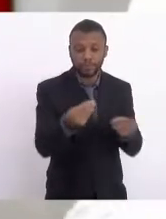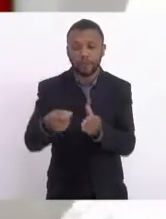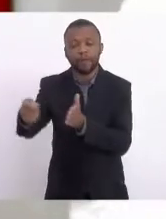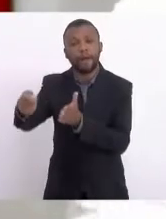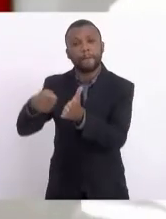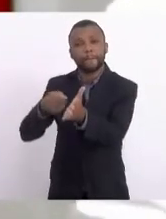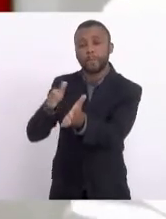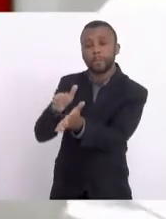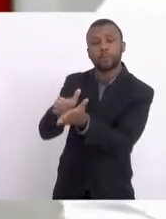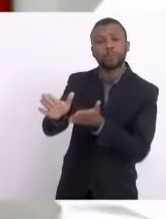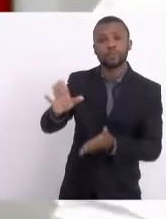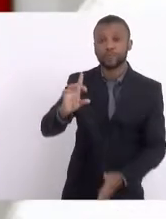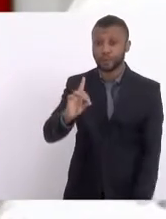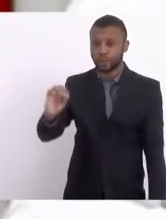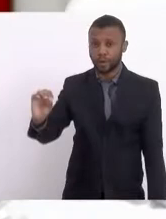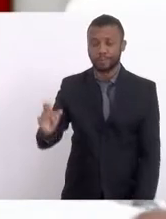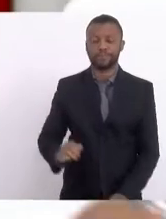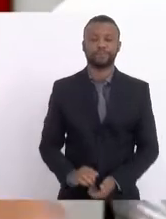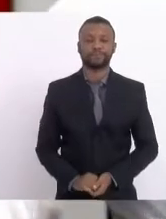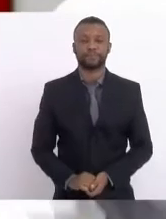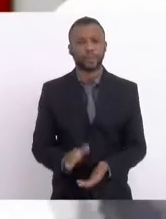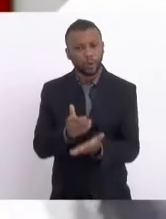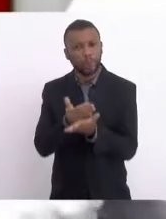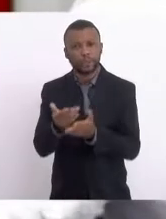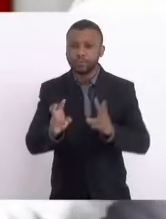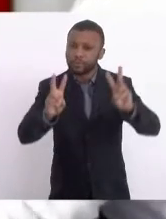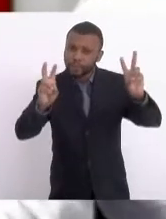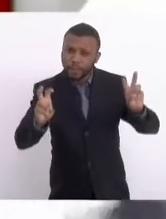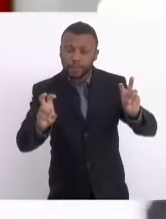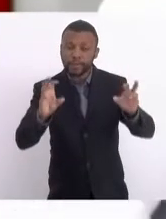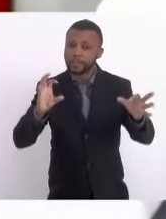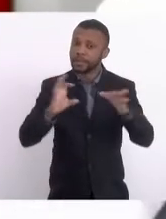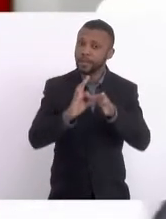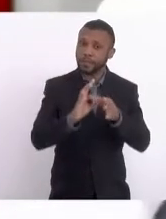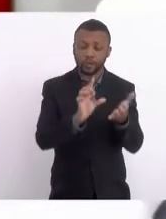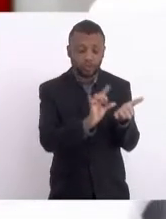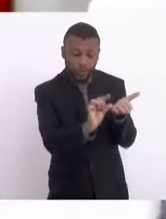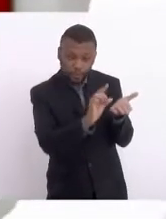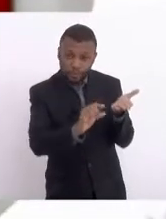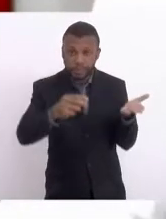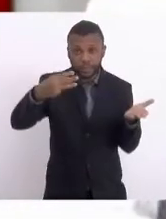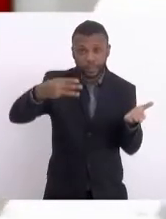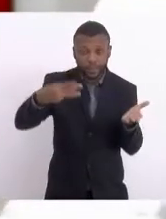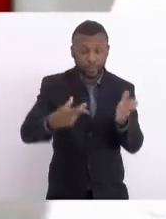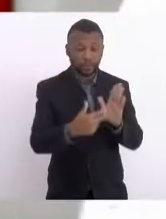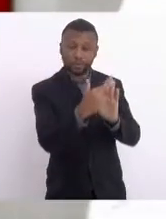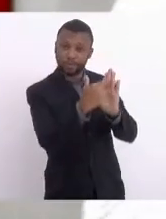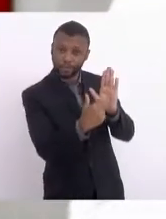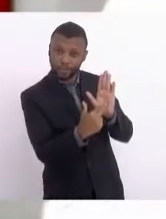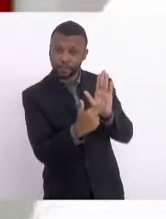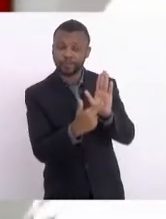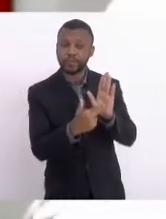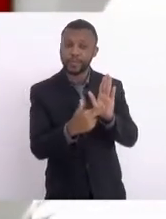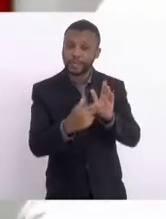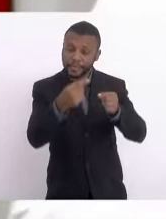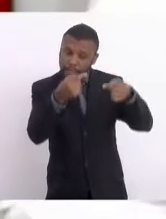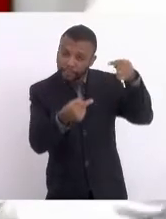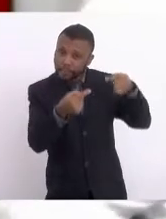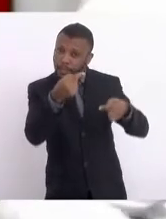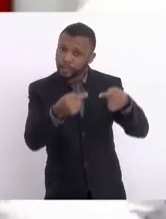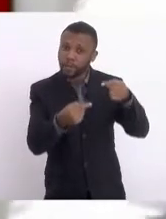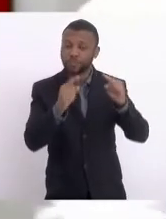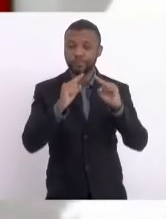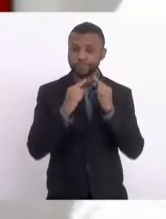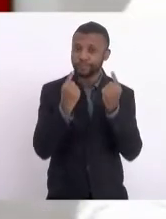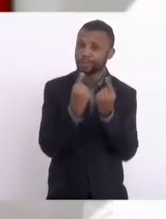publicação. Incluindo a ordem do dia, de acordo com o inciso 3º do artigo 47 do Regimento Interno e tramitação ordinária, em votação, em